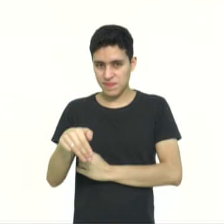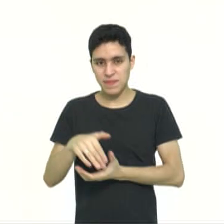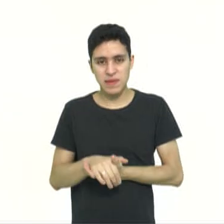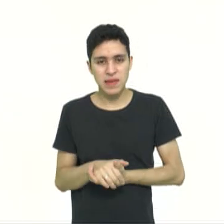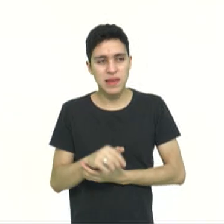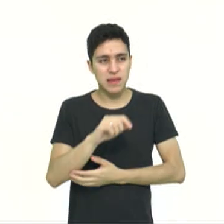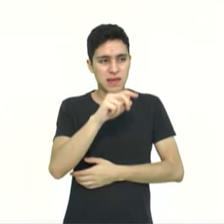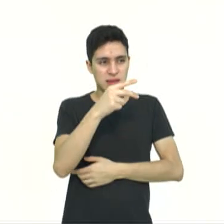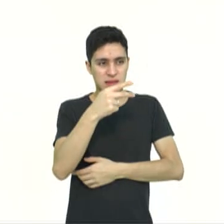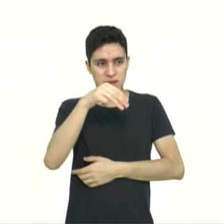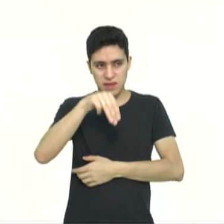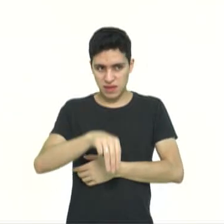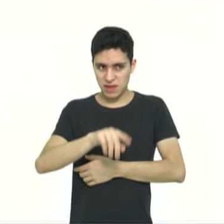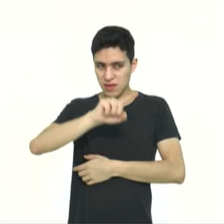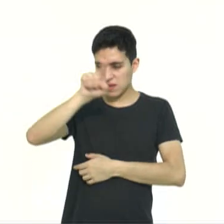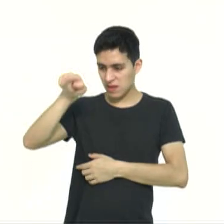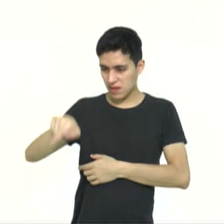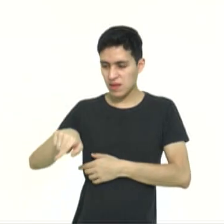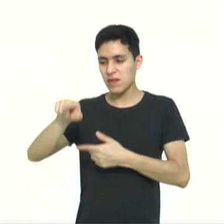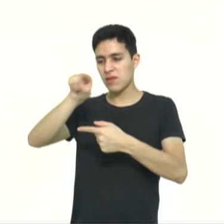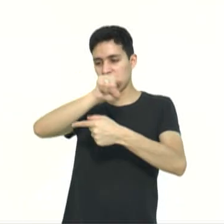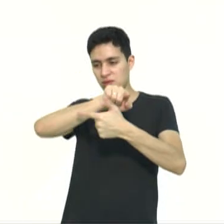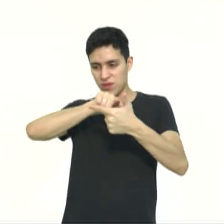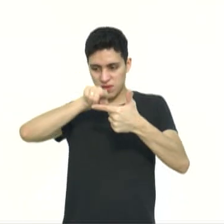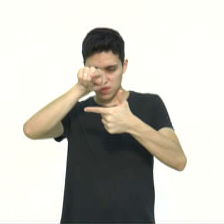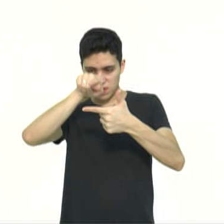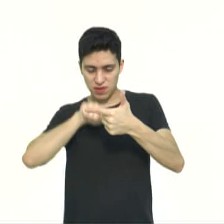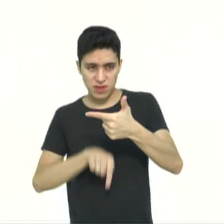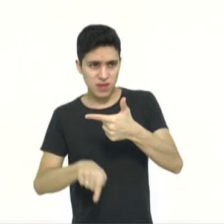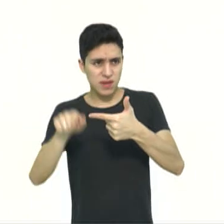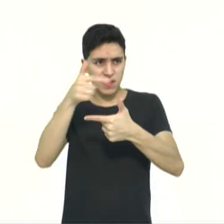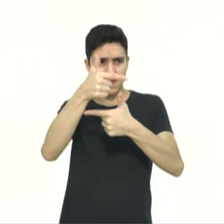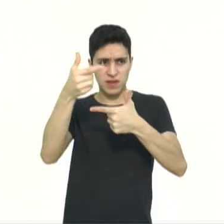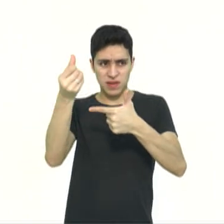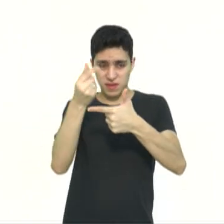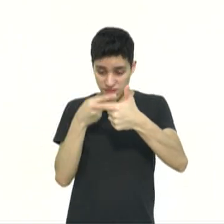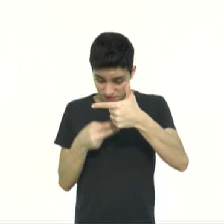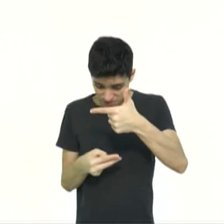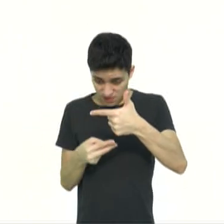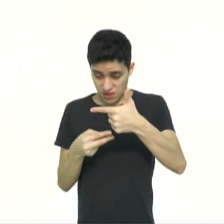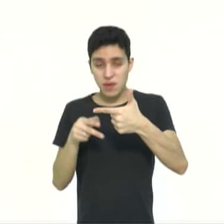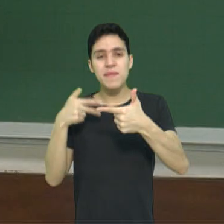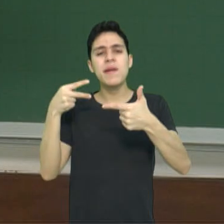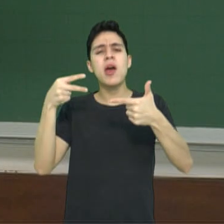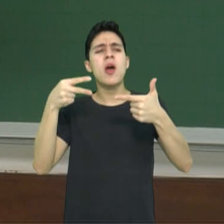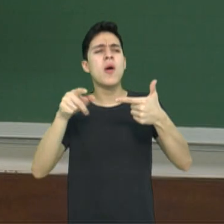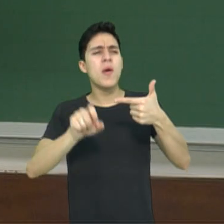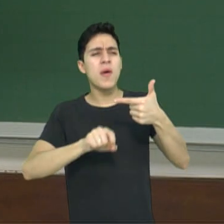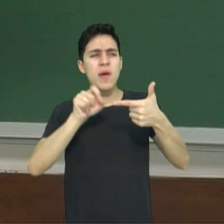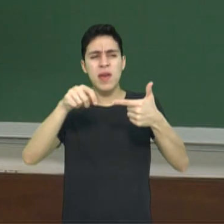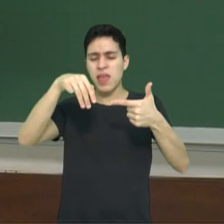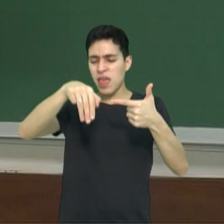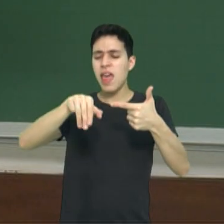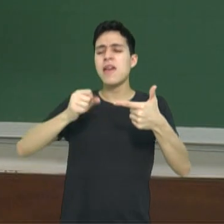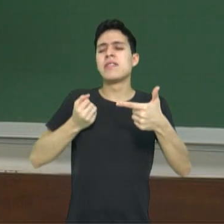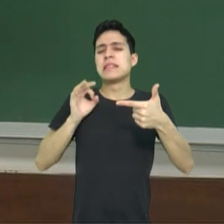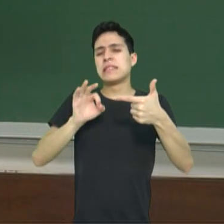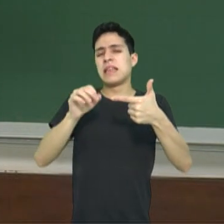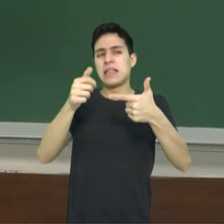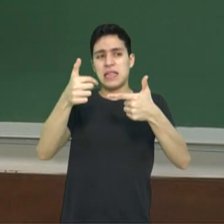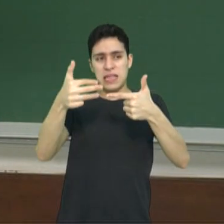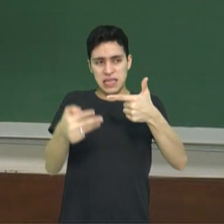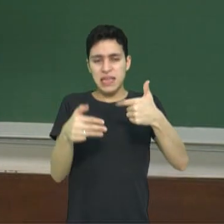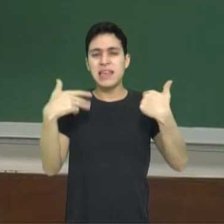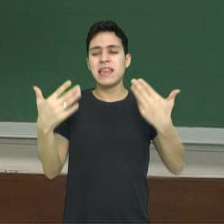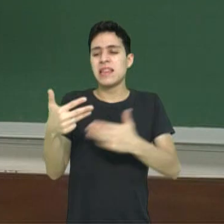Esse 2 do m que está multiplicando passa dividindo. 26 dividido por 2, encontramos que o m vale 13. Então, eu